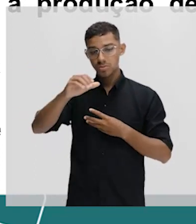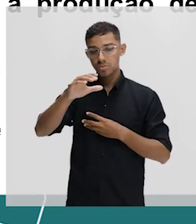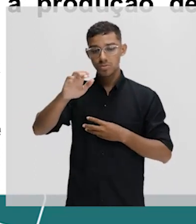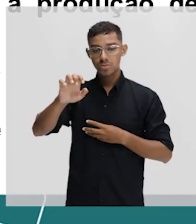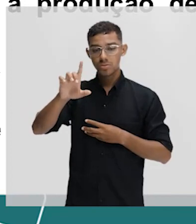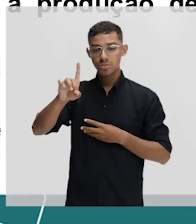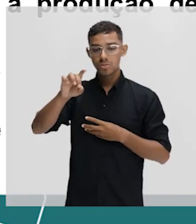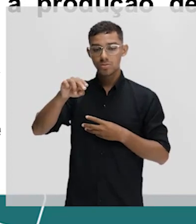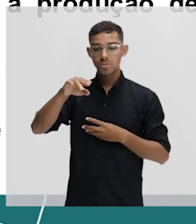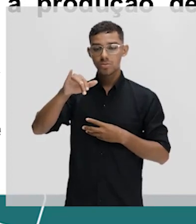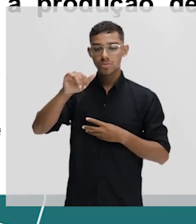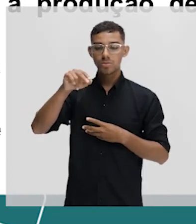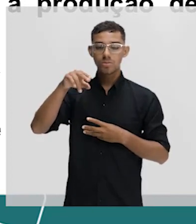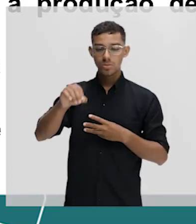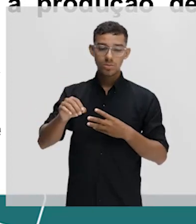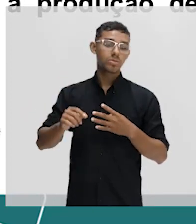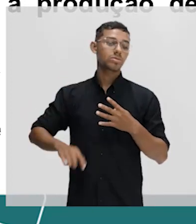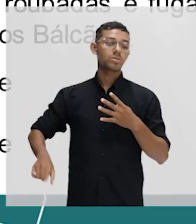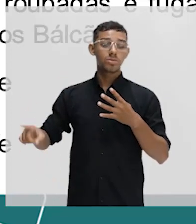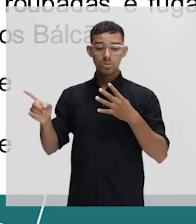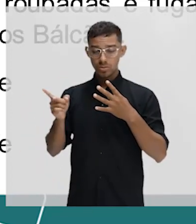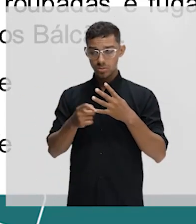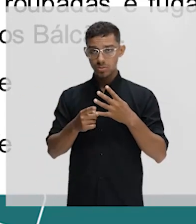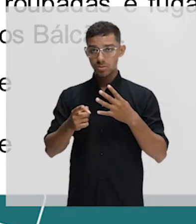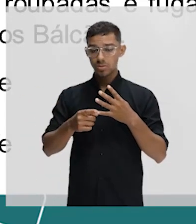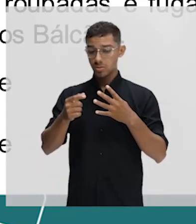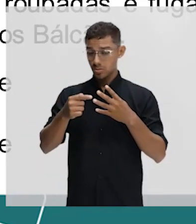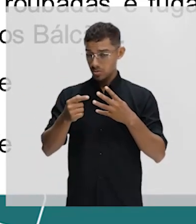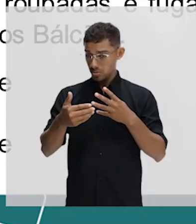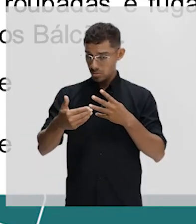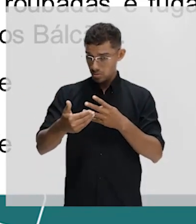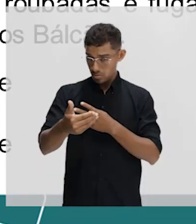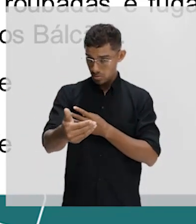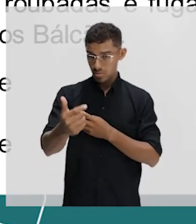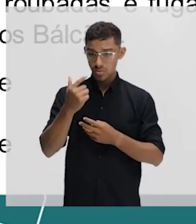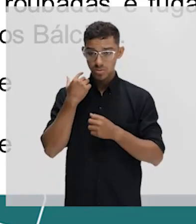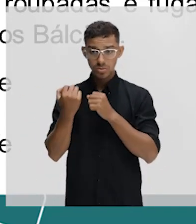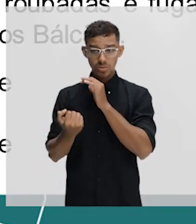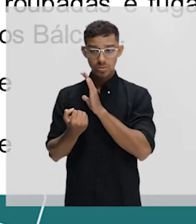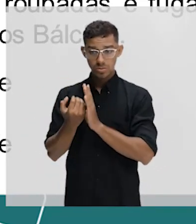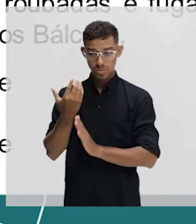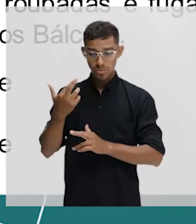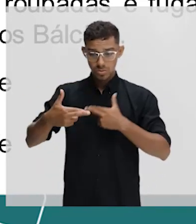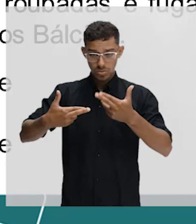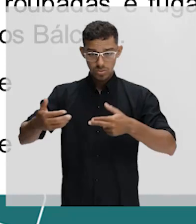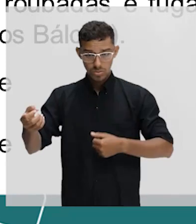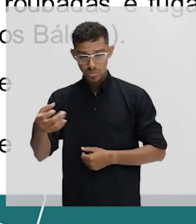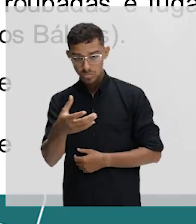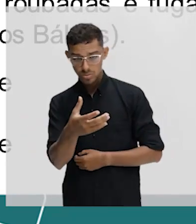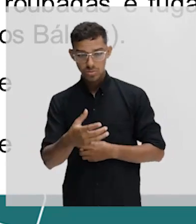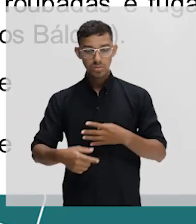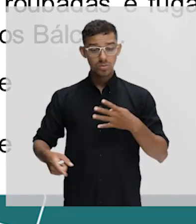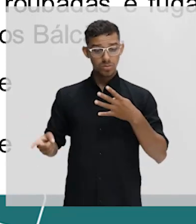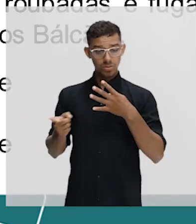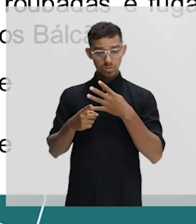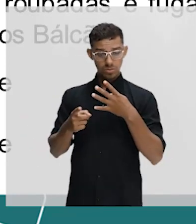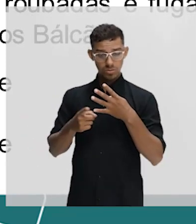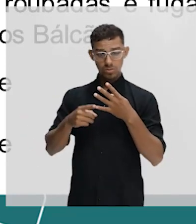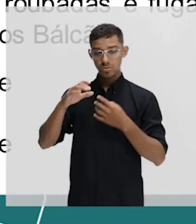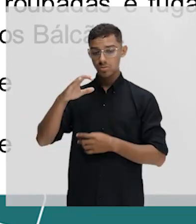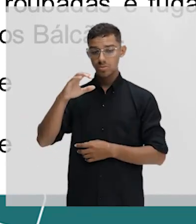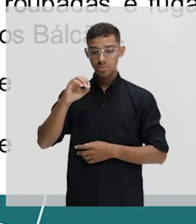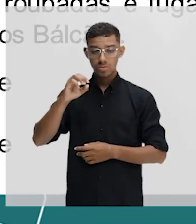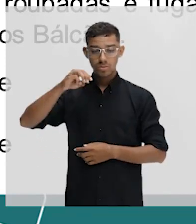macedônios orientais, onde há um ressurgimento após a fase iconoclasta, eu vou já falar para vocês sobre isso. O período comeniano, que é o